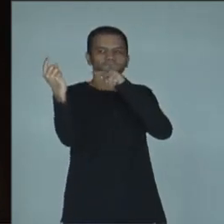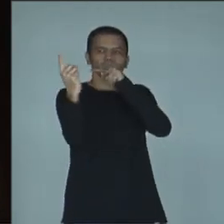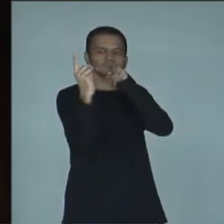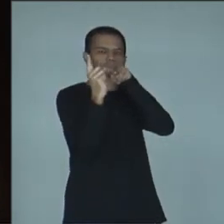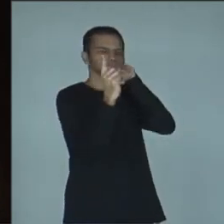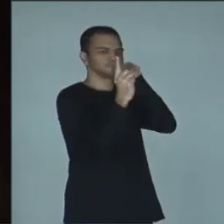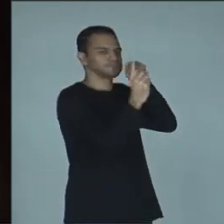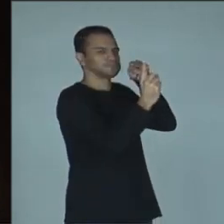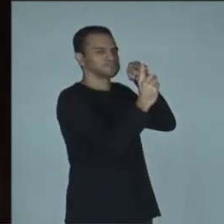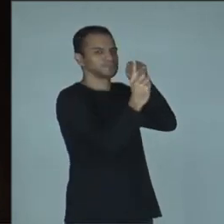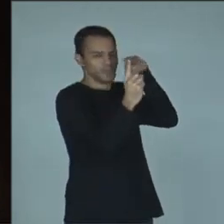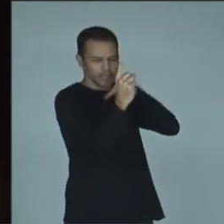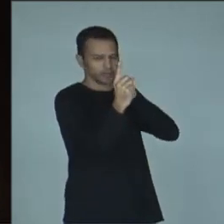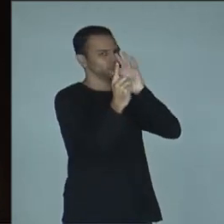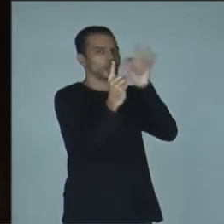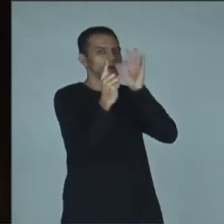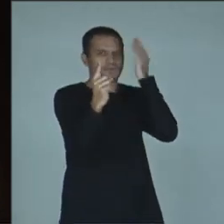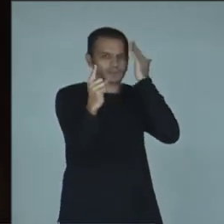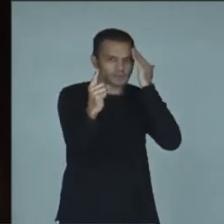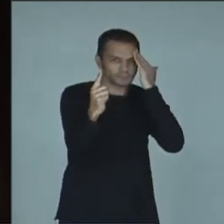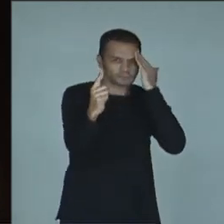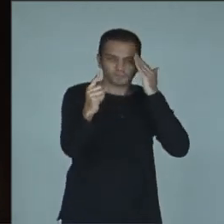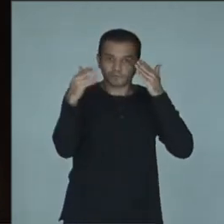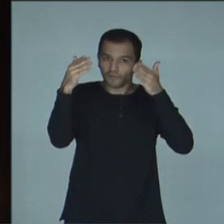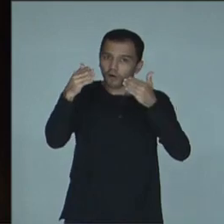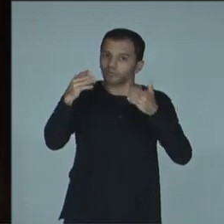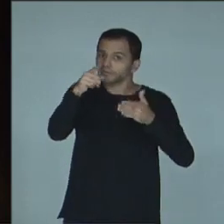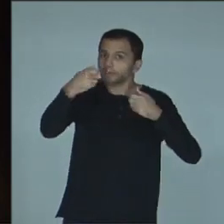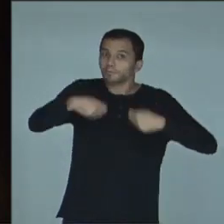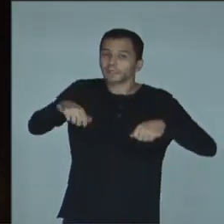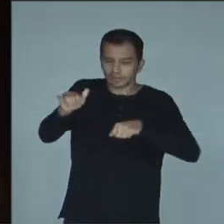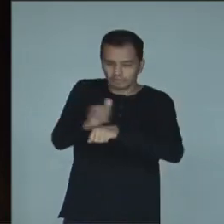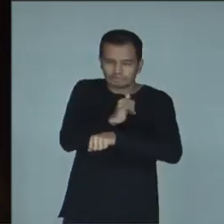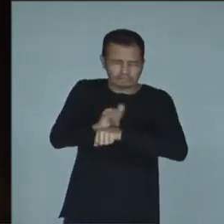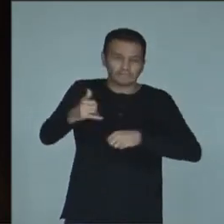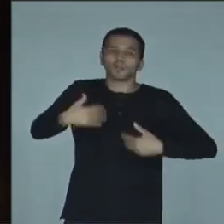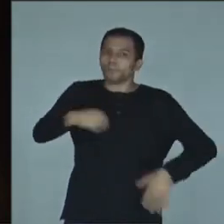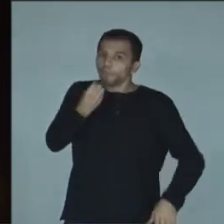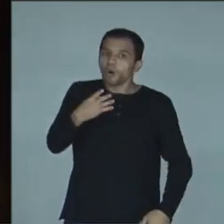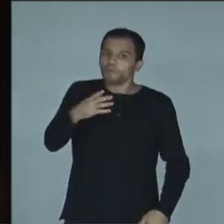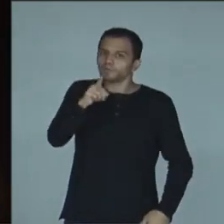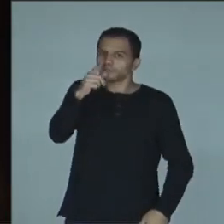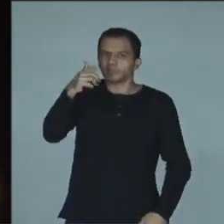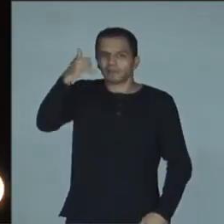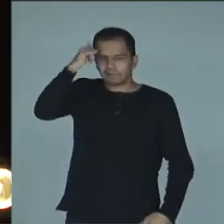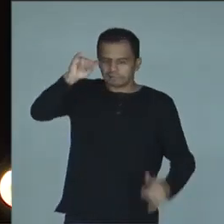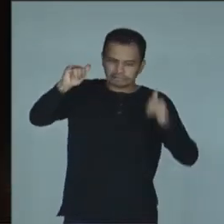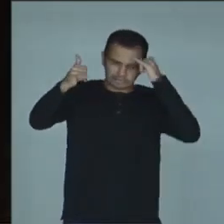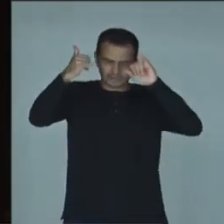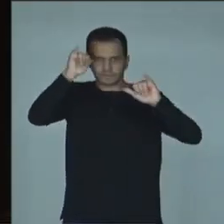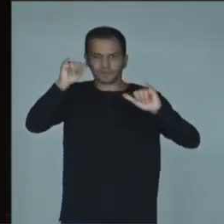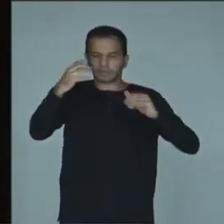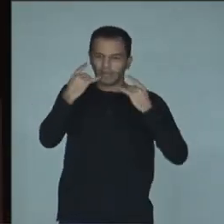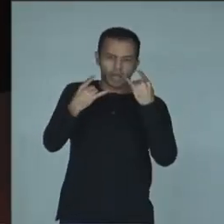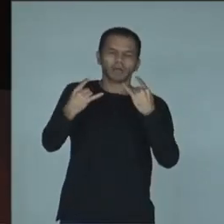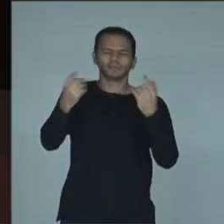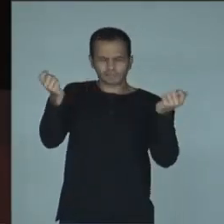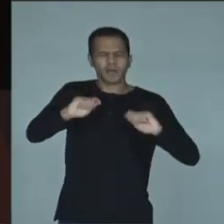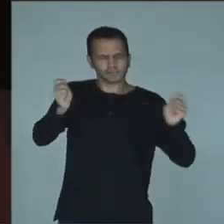qualquer tentação na sua vida é o que o apóstolo Paulo vai dizer em primeira Coríntios ele vai dizer olha